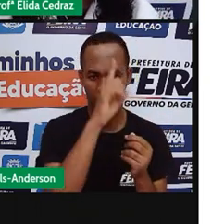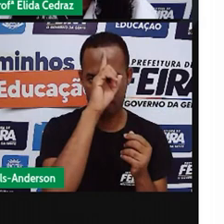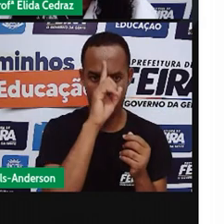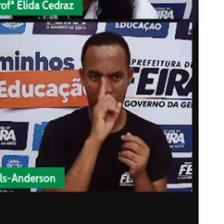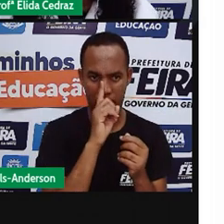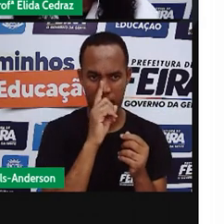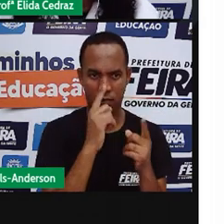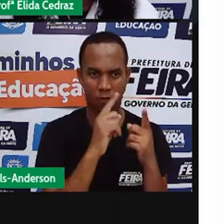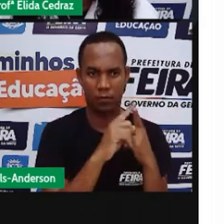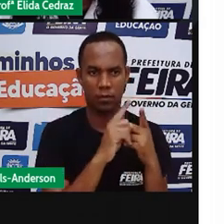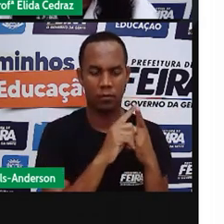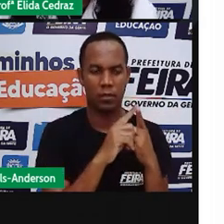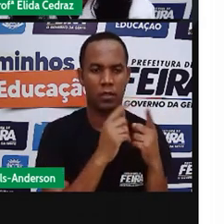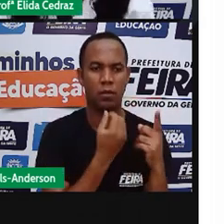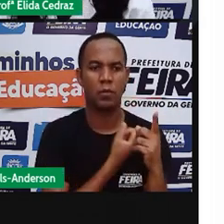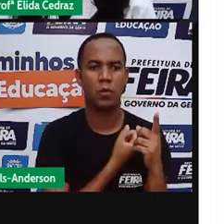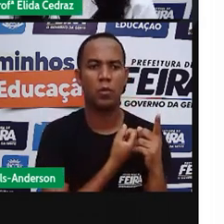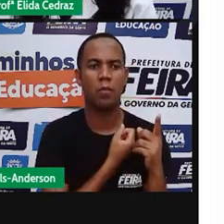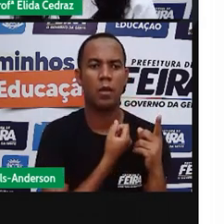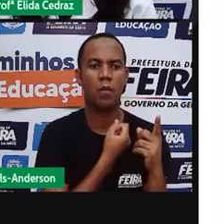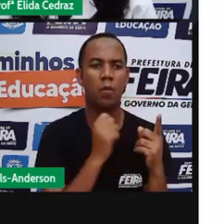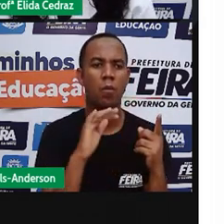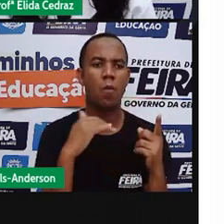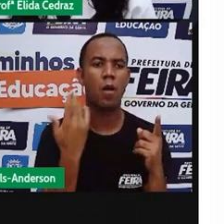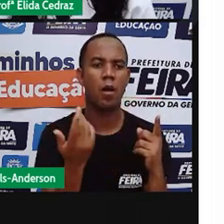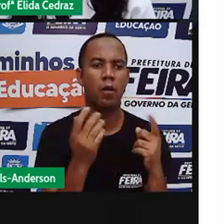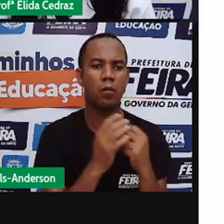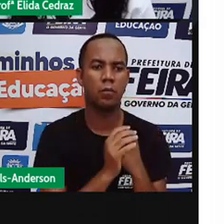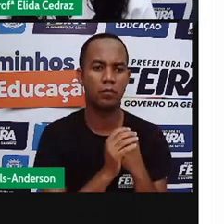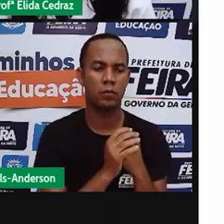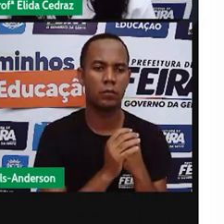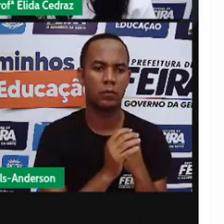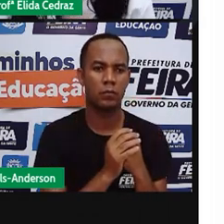amarelo. Qual é o número da cor amarela?